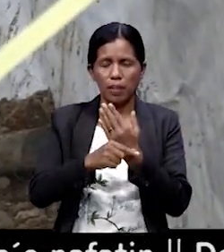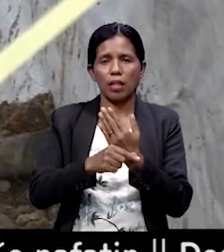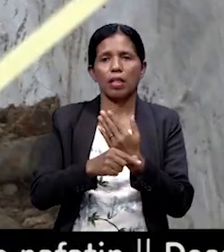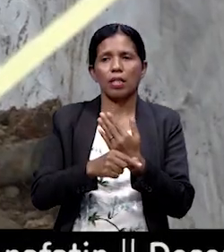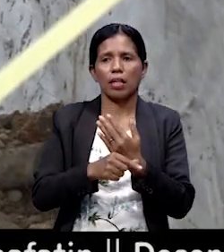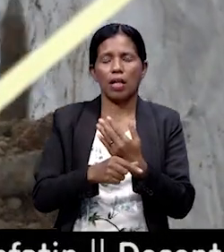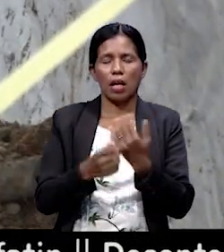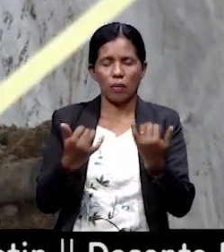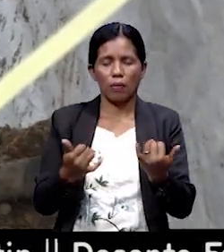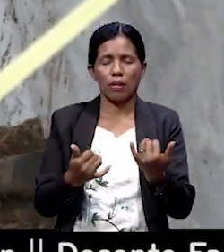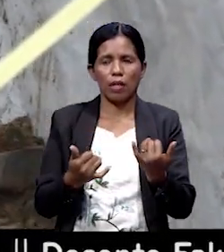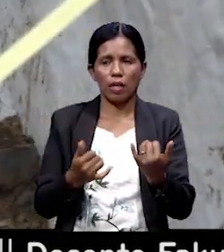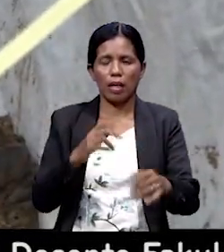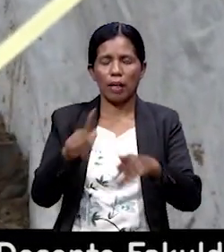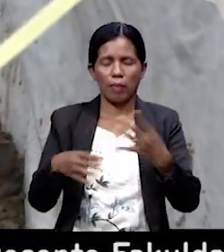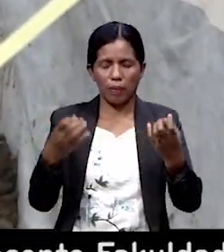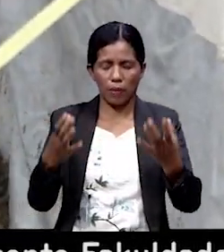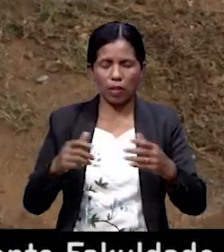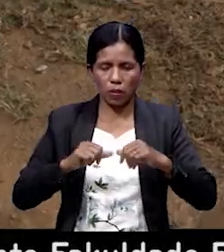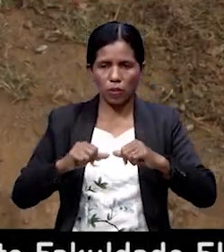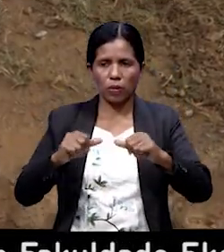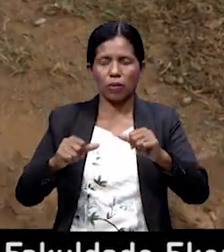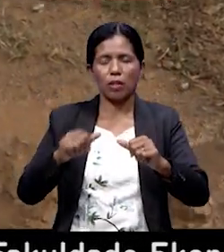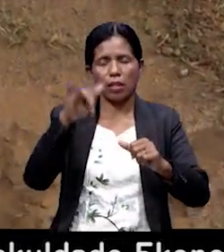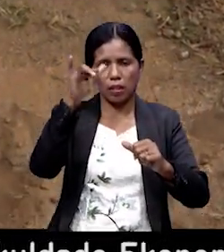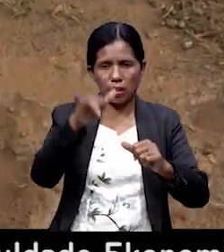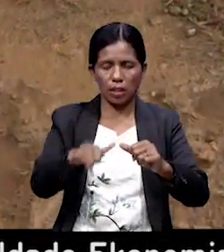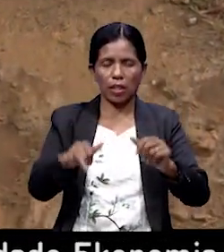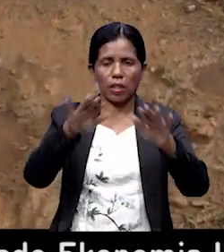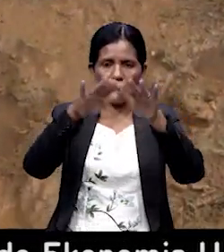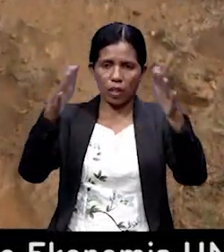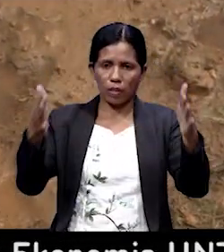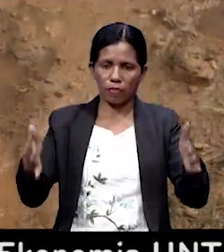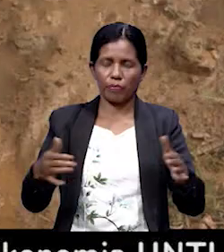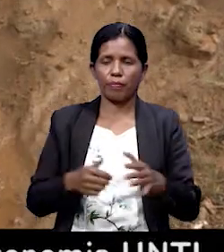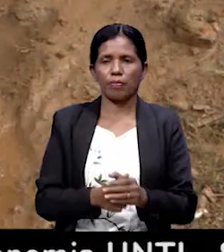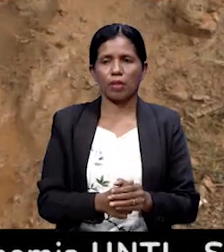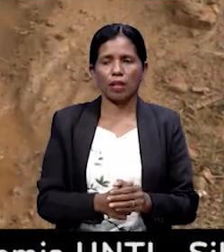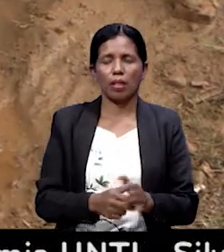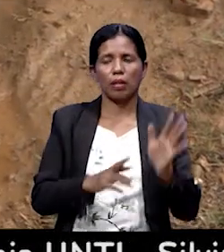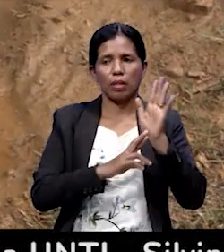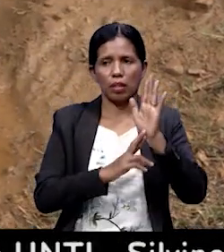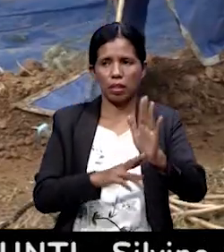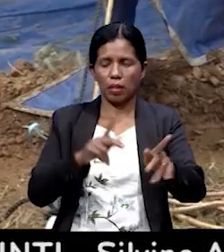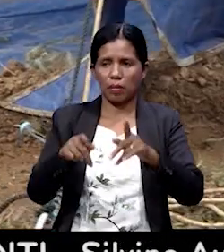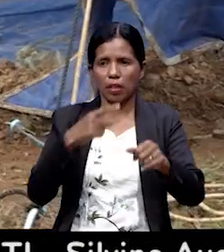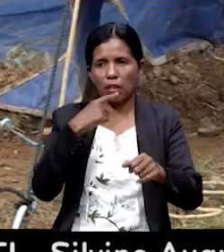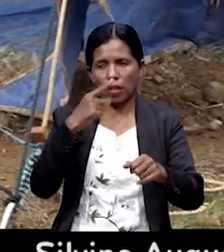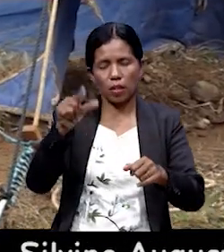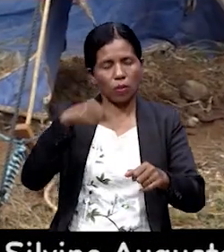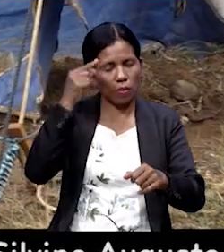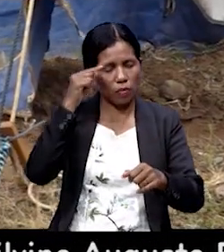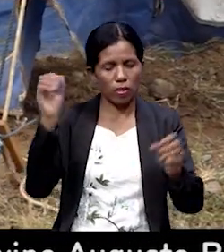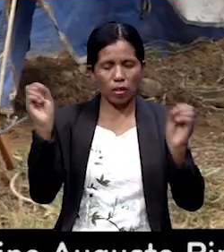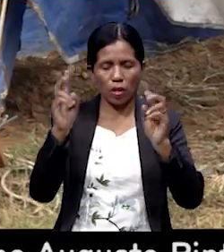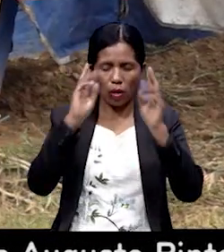agora, comunidade balun se continua hela e helona ocos. Hoida ne representante povo ne considera, governo la serio